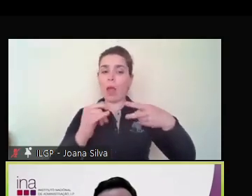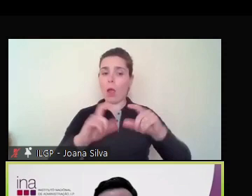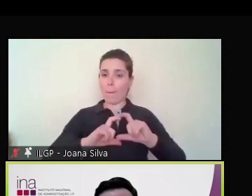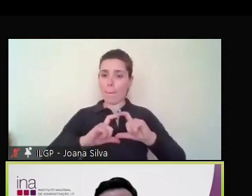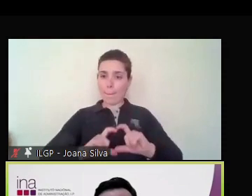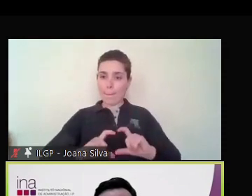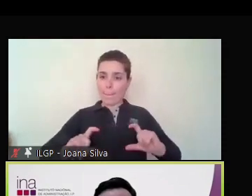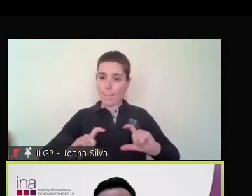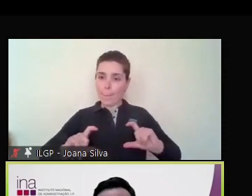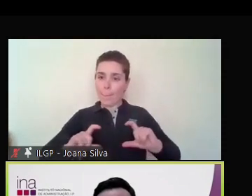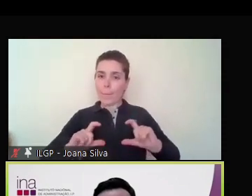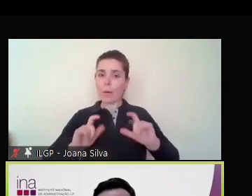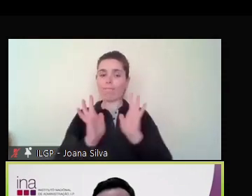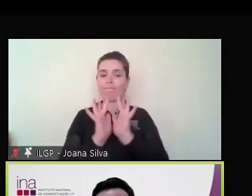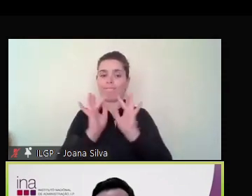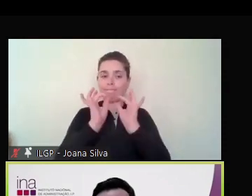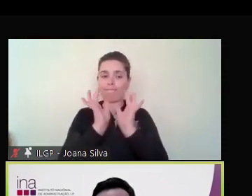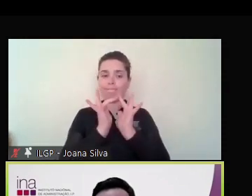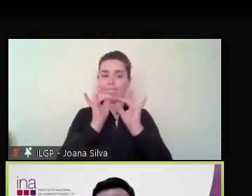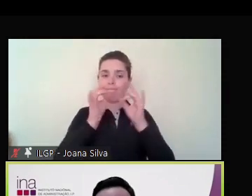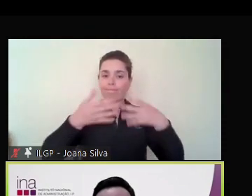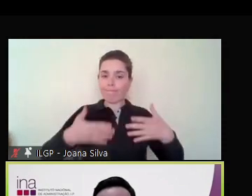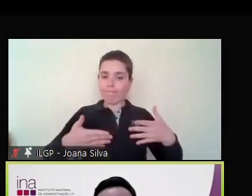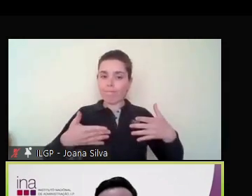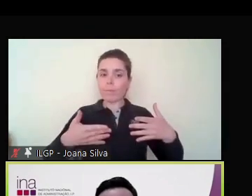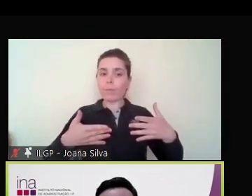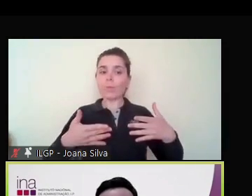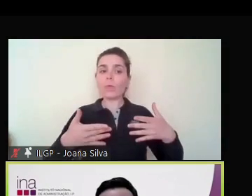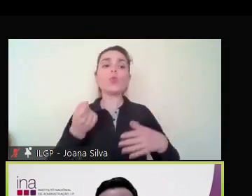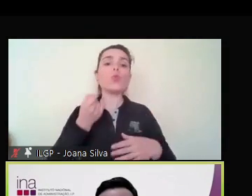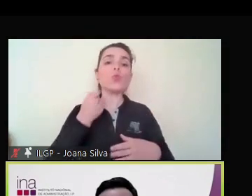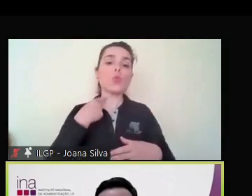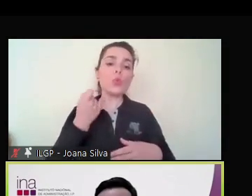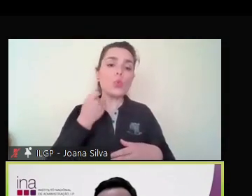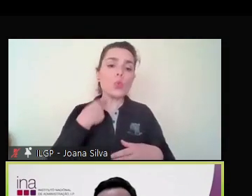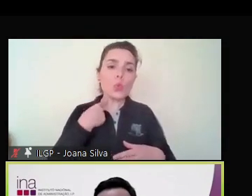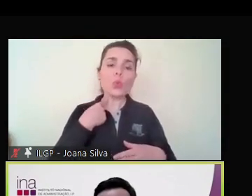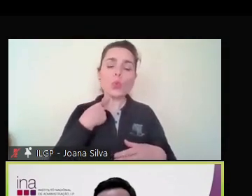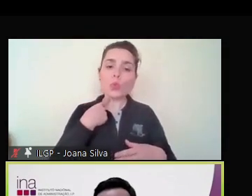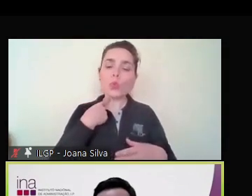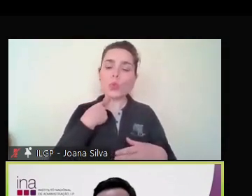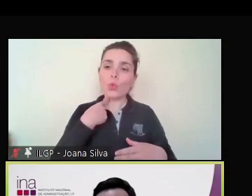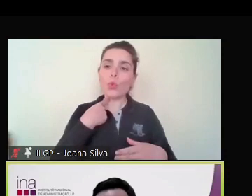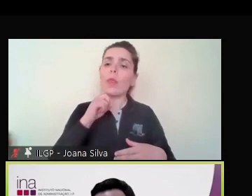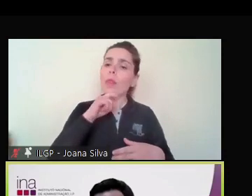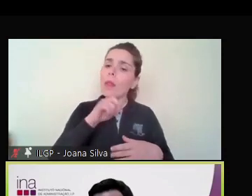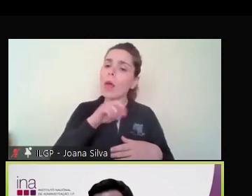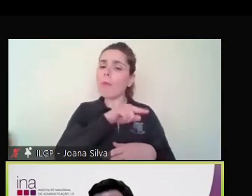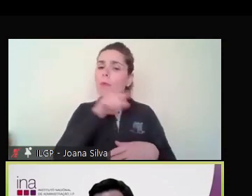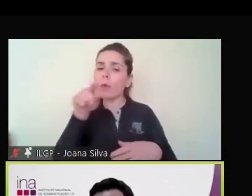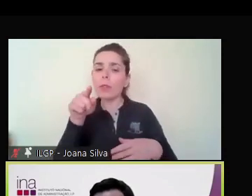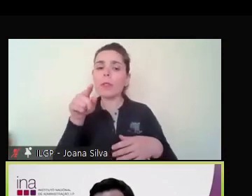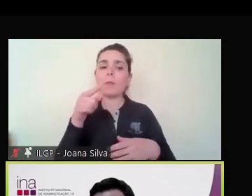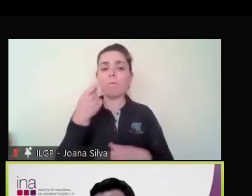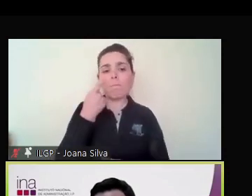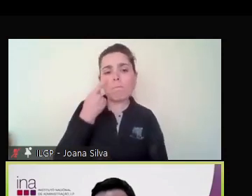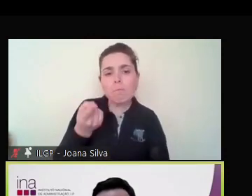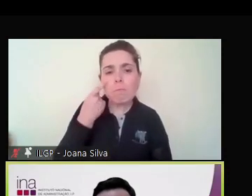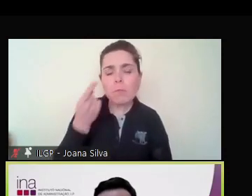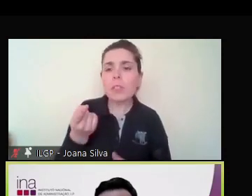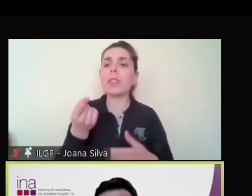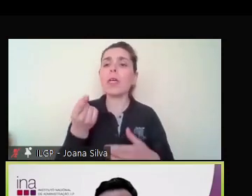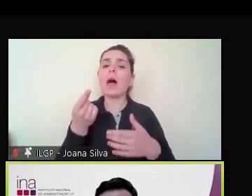um link para os cursos Now, onde é possível consultar a oferta